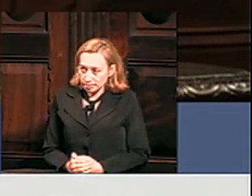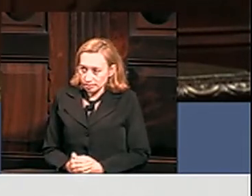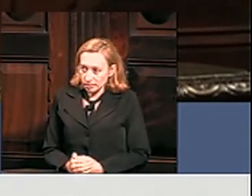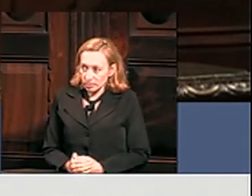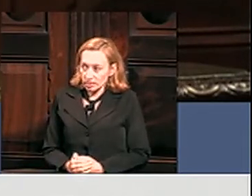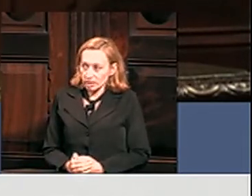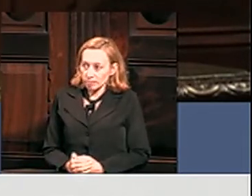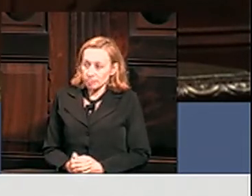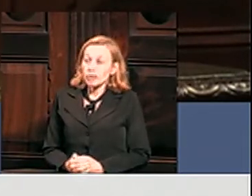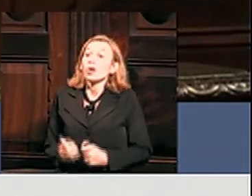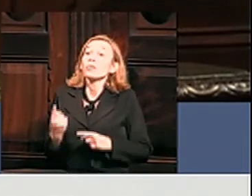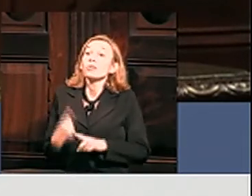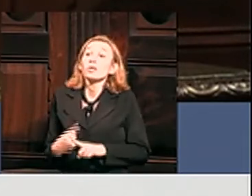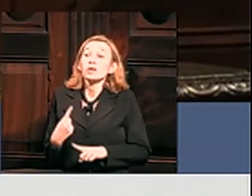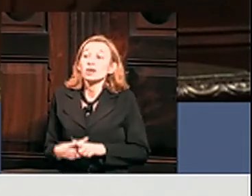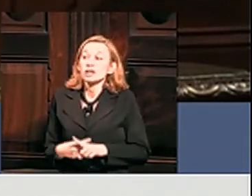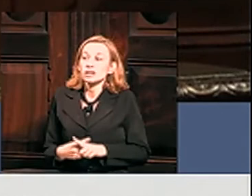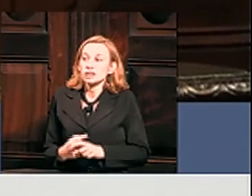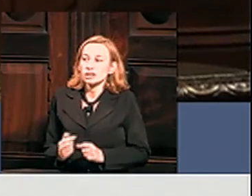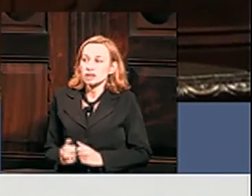porque